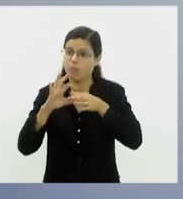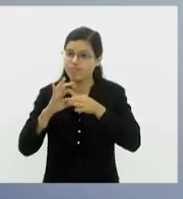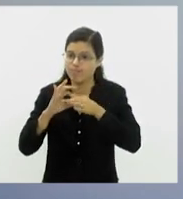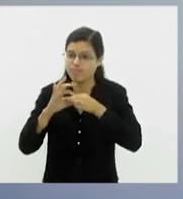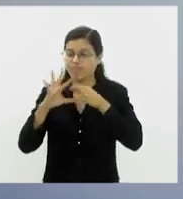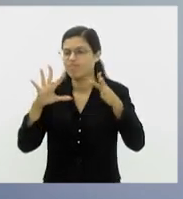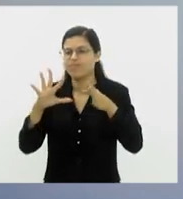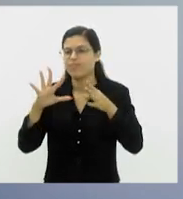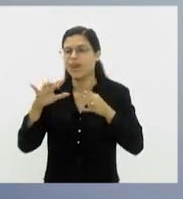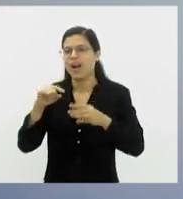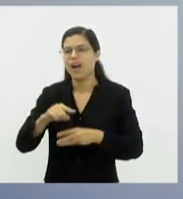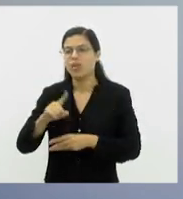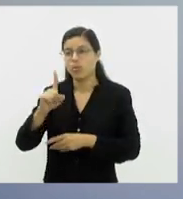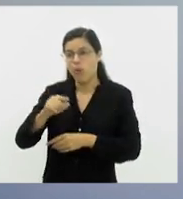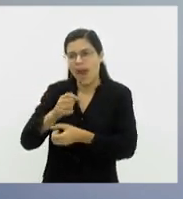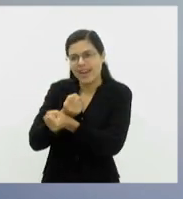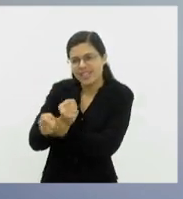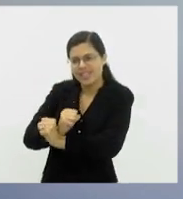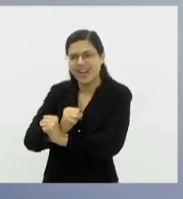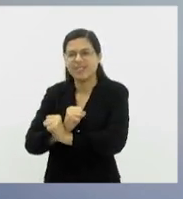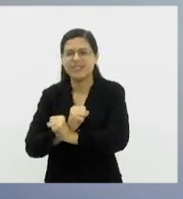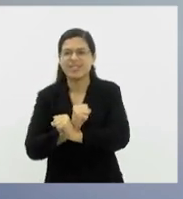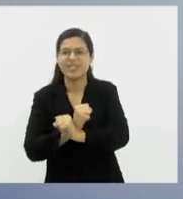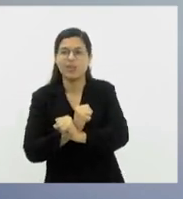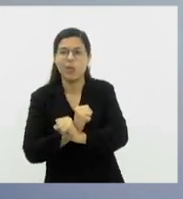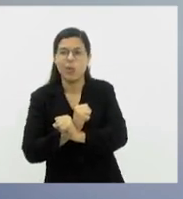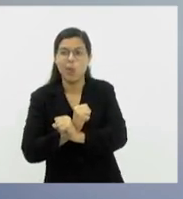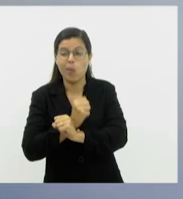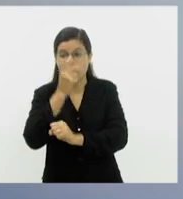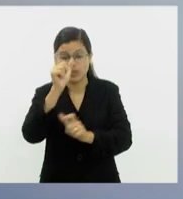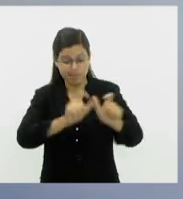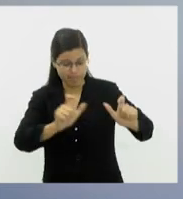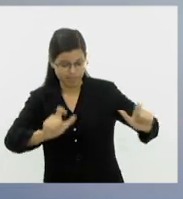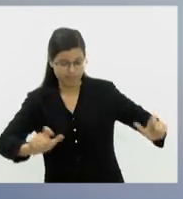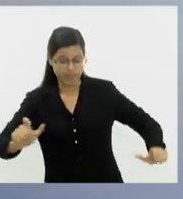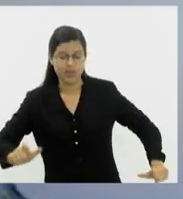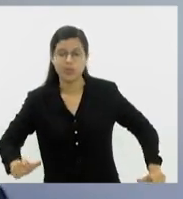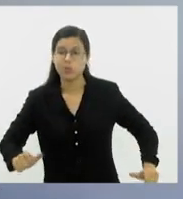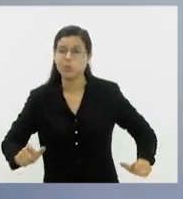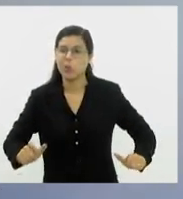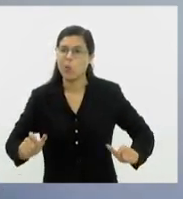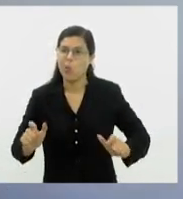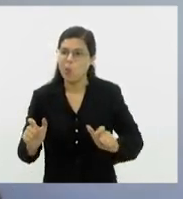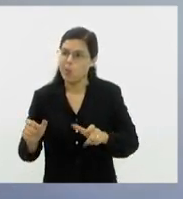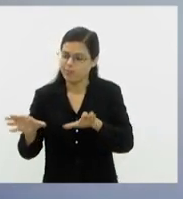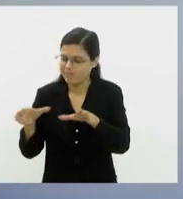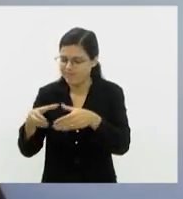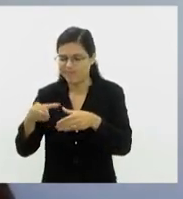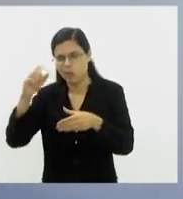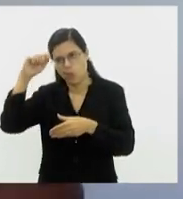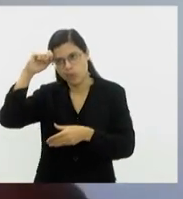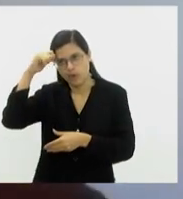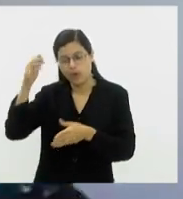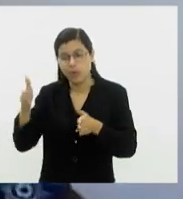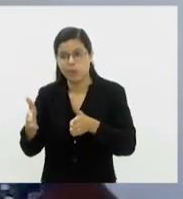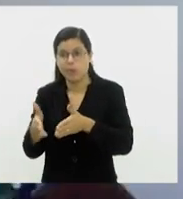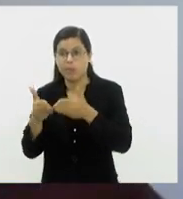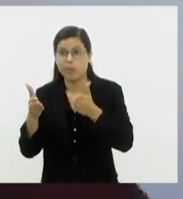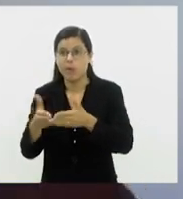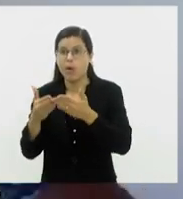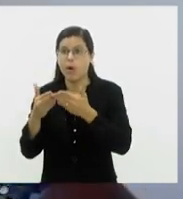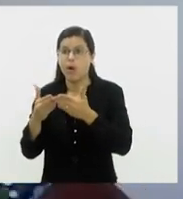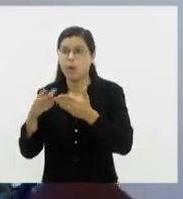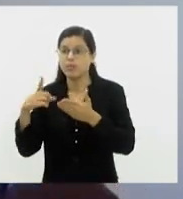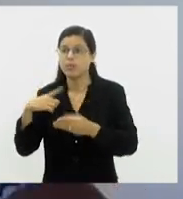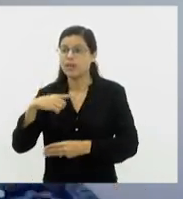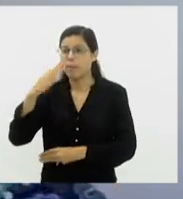a escravidão como aquelas e aqueles cidadãs e cidadãos de segunda classe considerando que resta provado